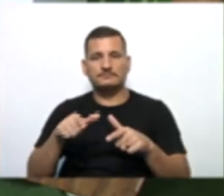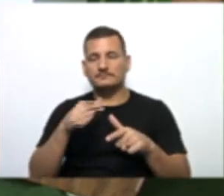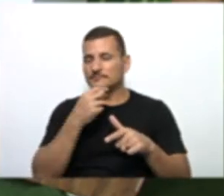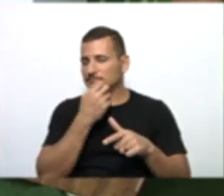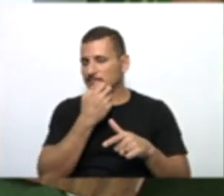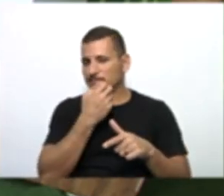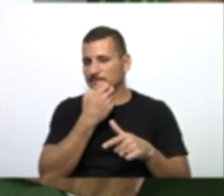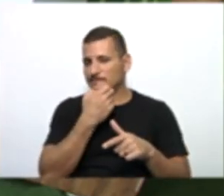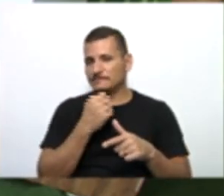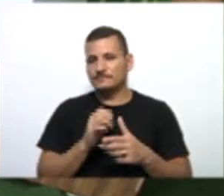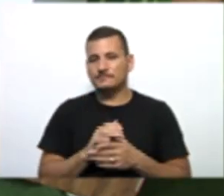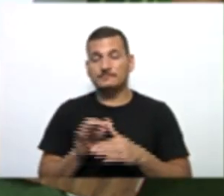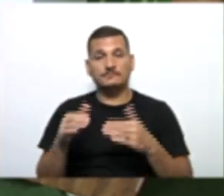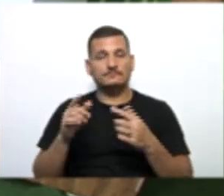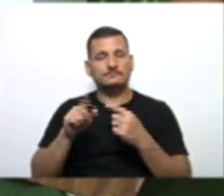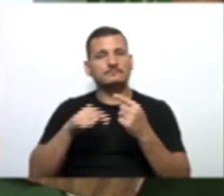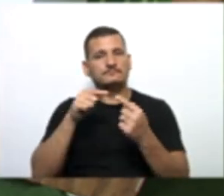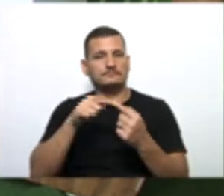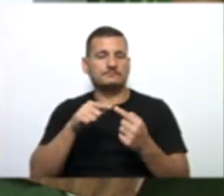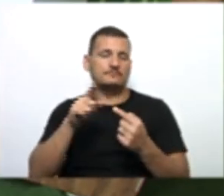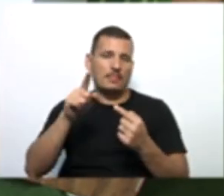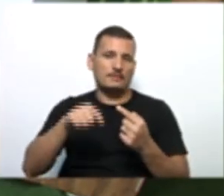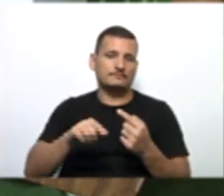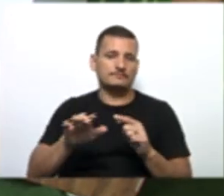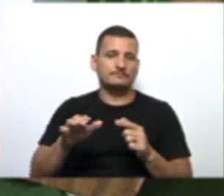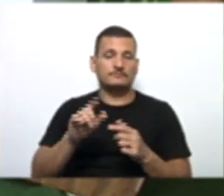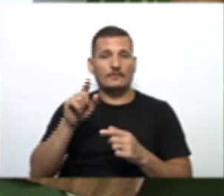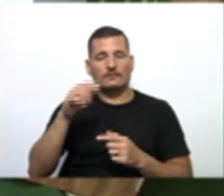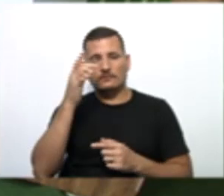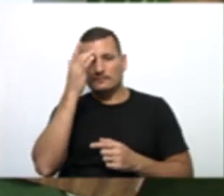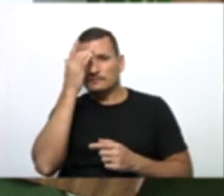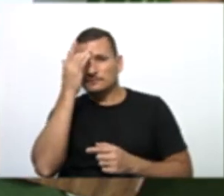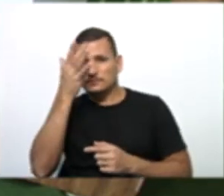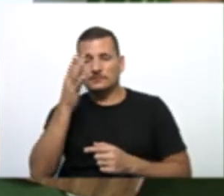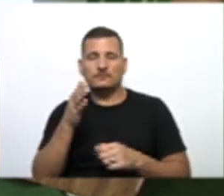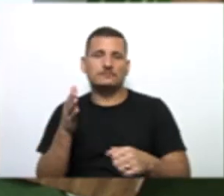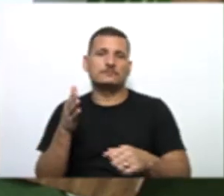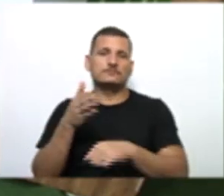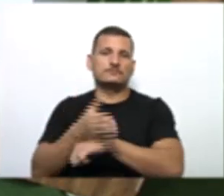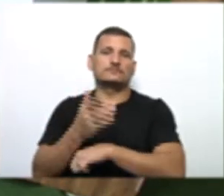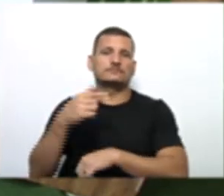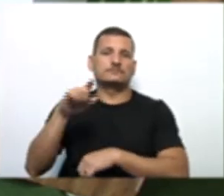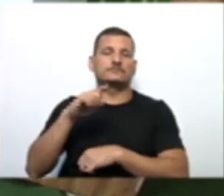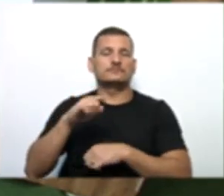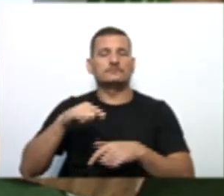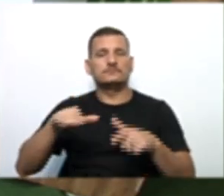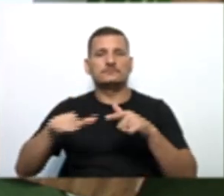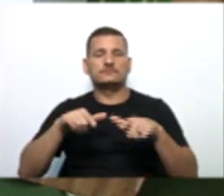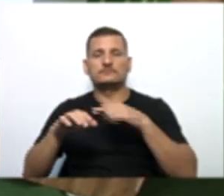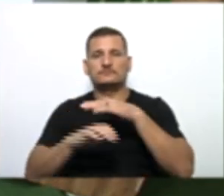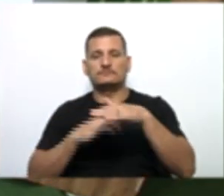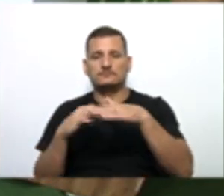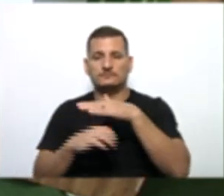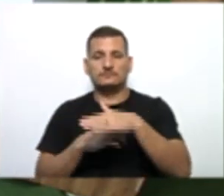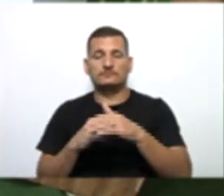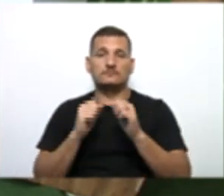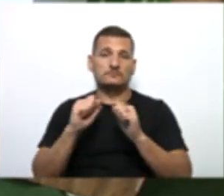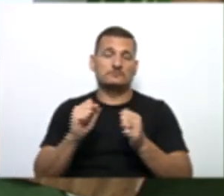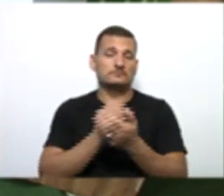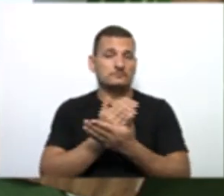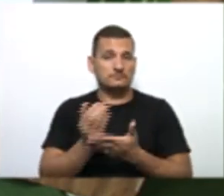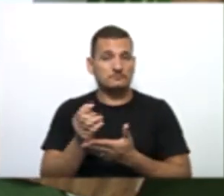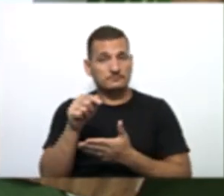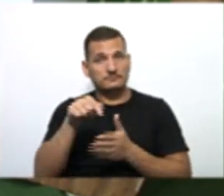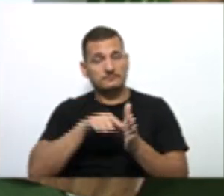trabalho, né, pessoal? Então, o nosso objetivo é esse, né? É facilitar o acesso de vocês ao mercado de trabalho. E isso pode começar com essa